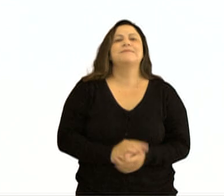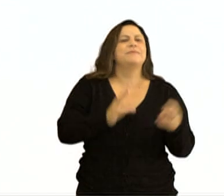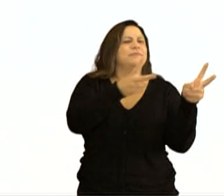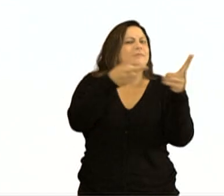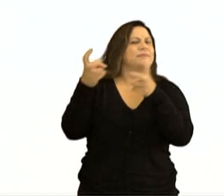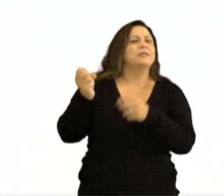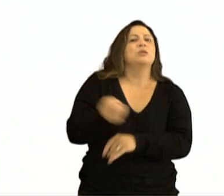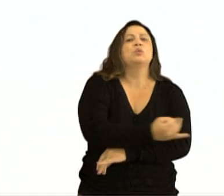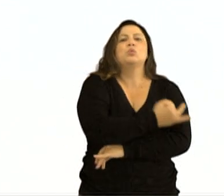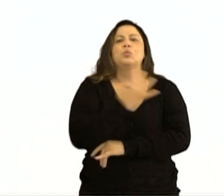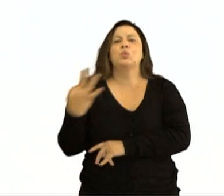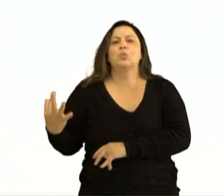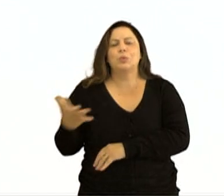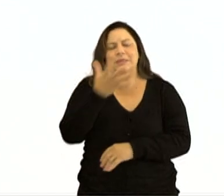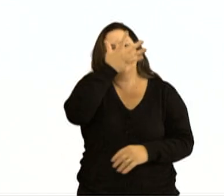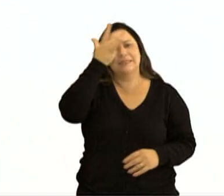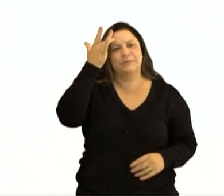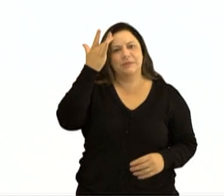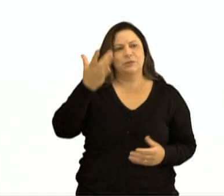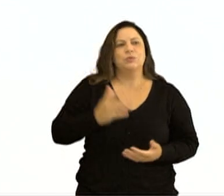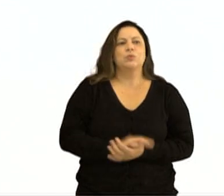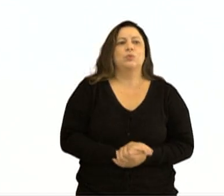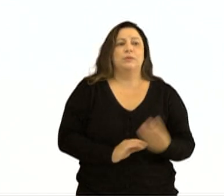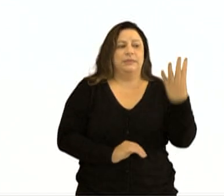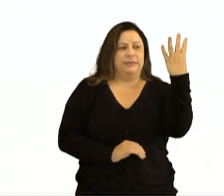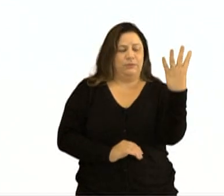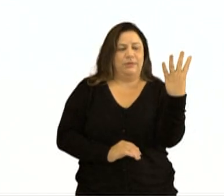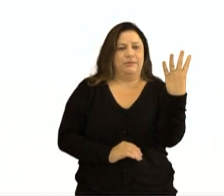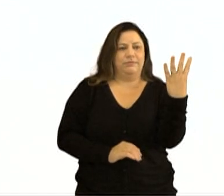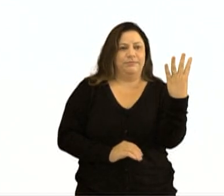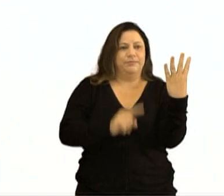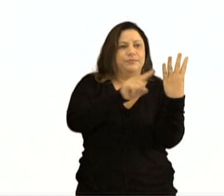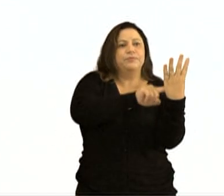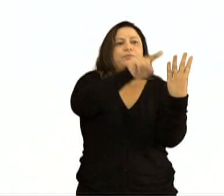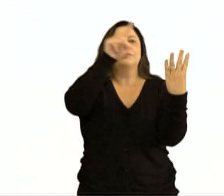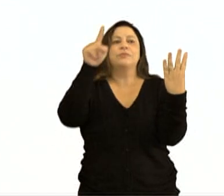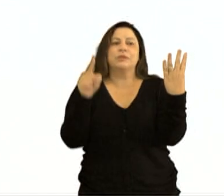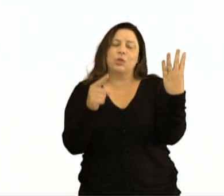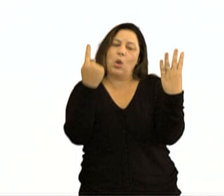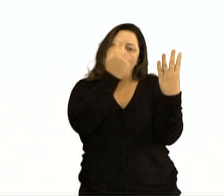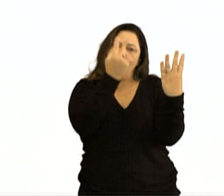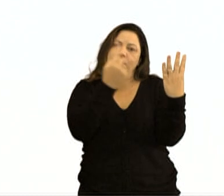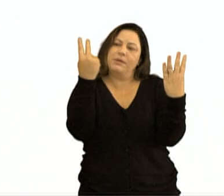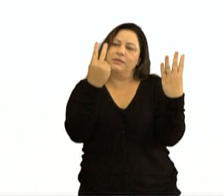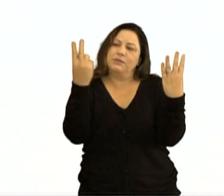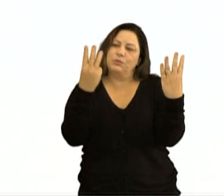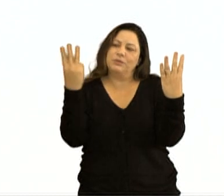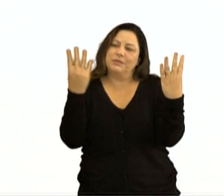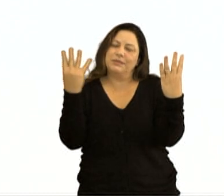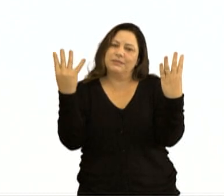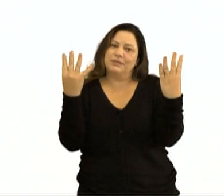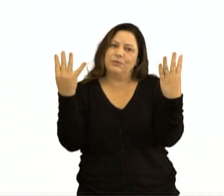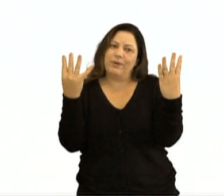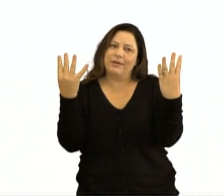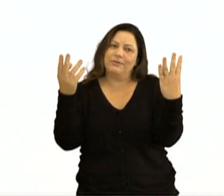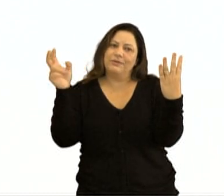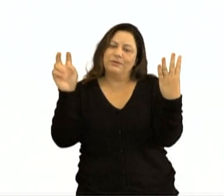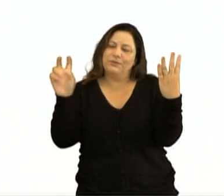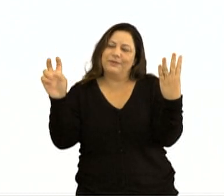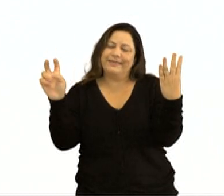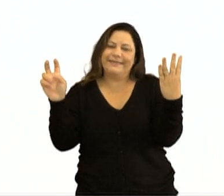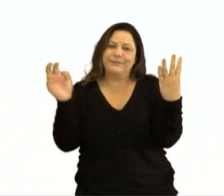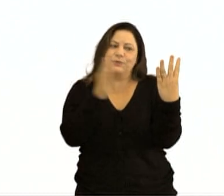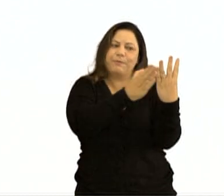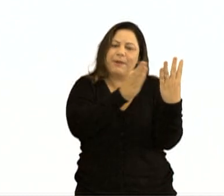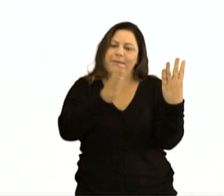quantas pessoas. Aqui no térreo eu já vou fazer com vocês, são 4. Quantas pessoas vão ter no primeiro, no segundo, no terceiro, no quarto e no